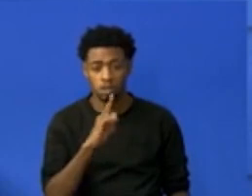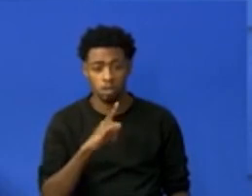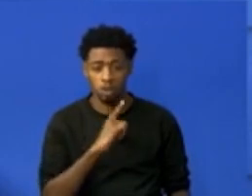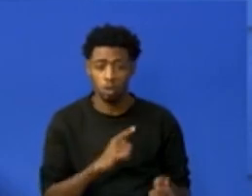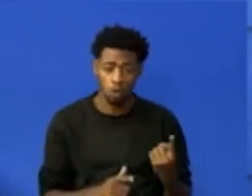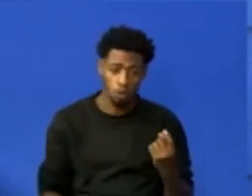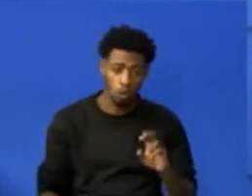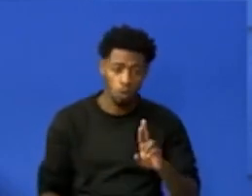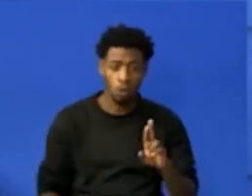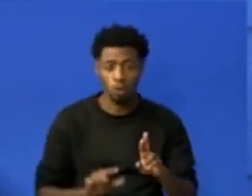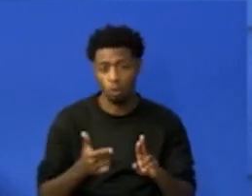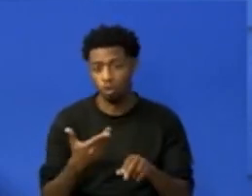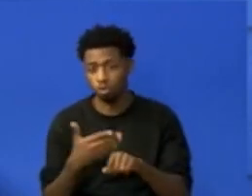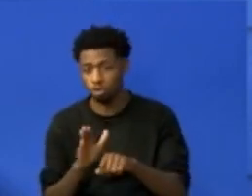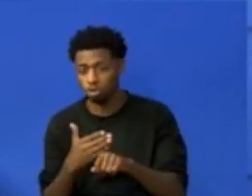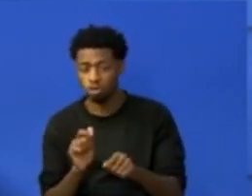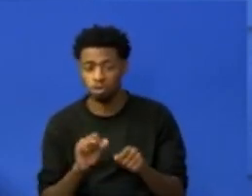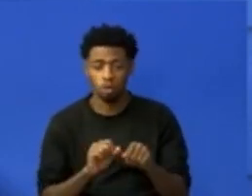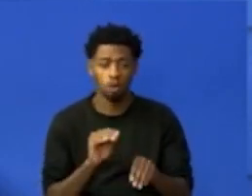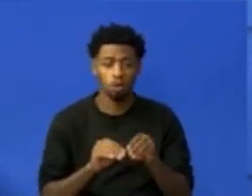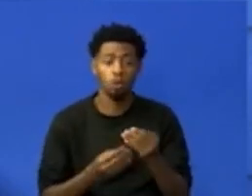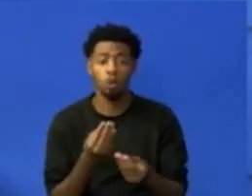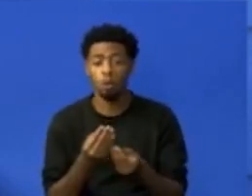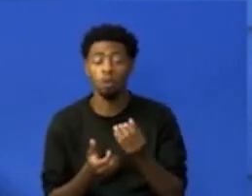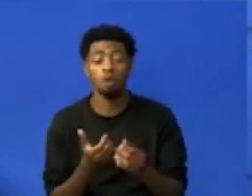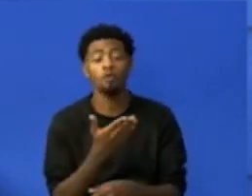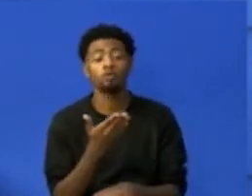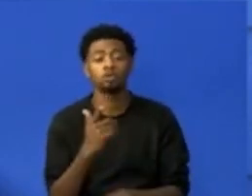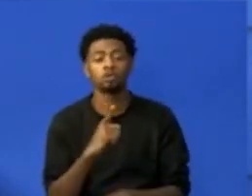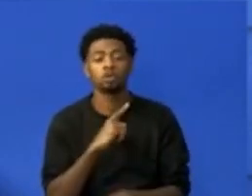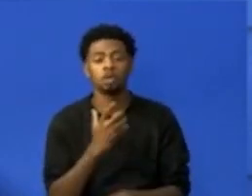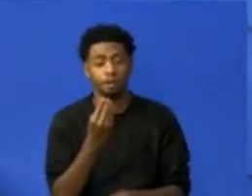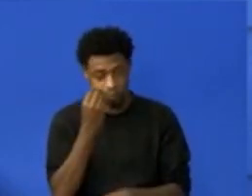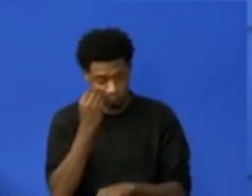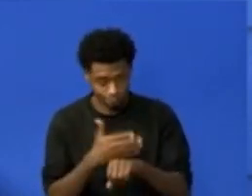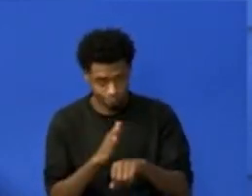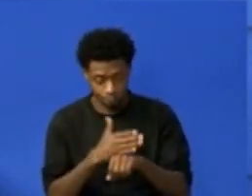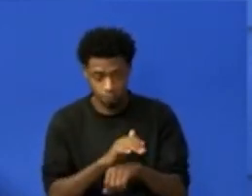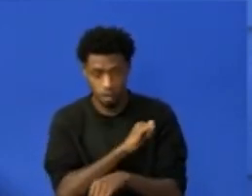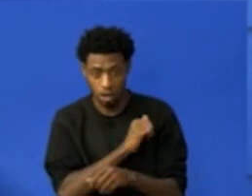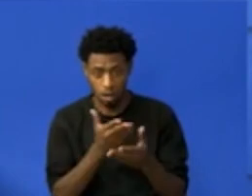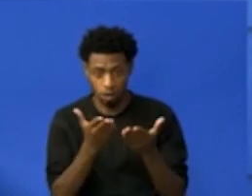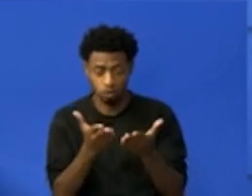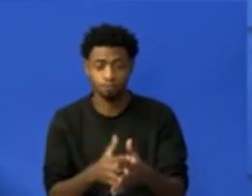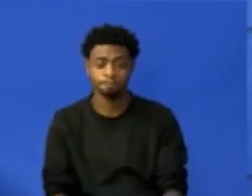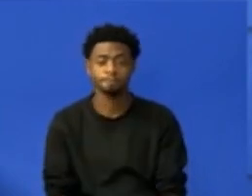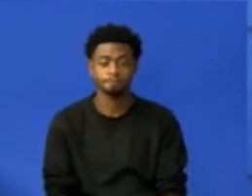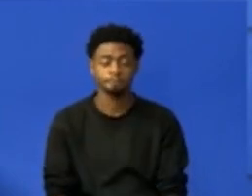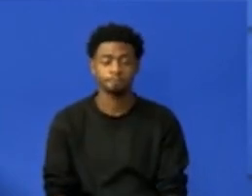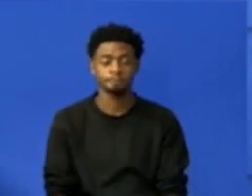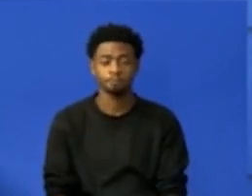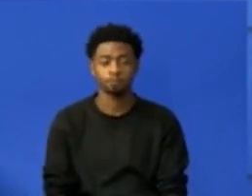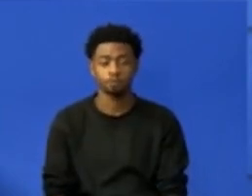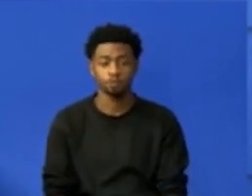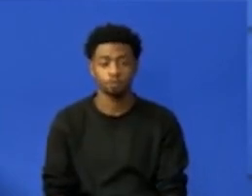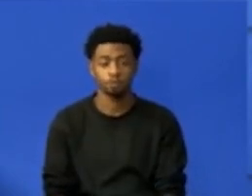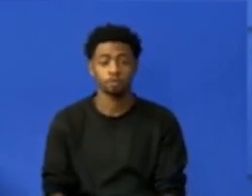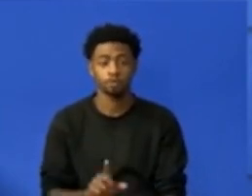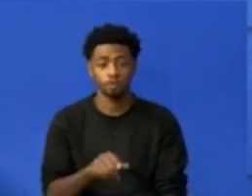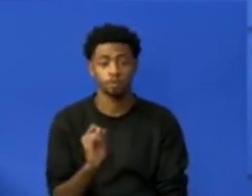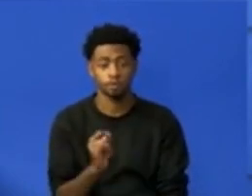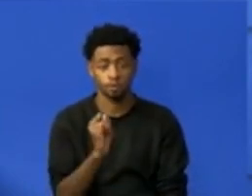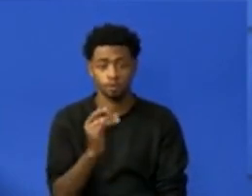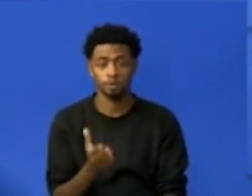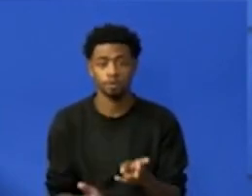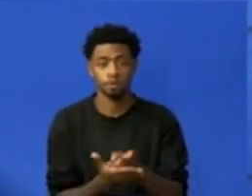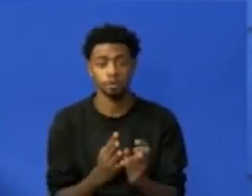ou outro tipo de treinamento vai depender do que você quer desenvolver naquele aluno. Então, isso é bastante